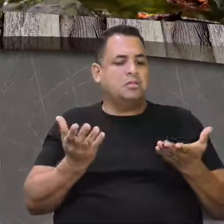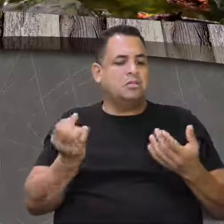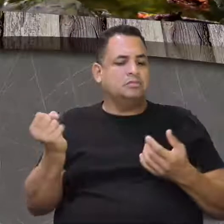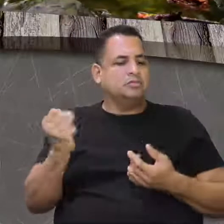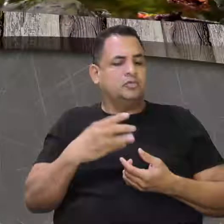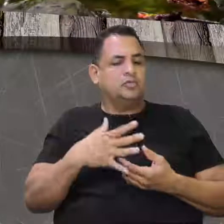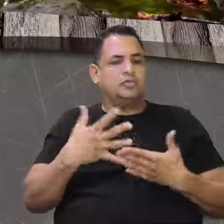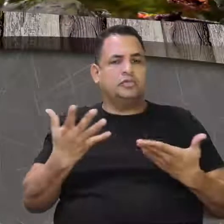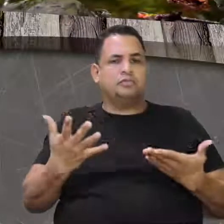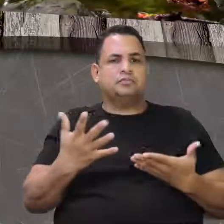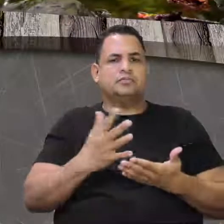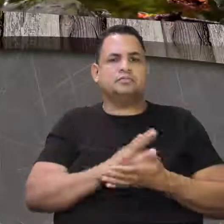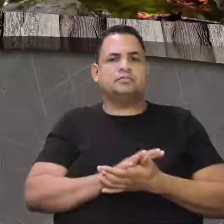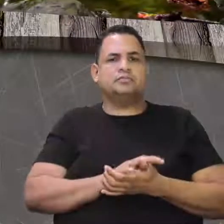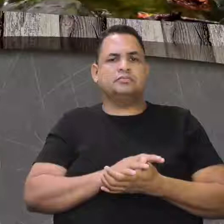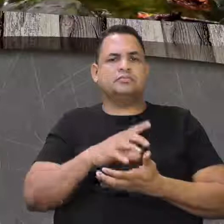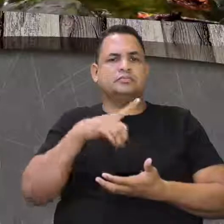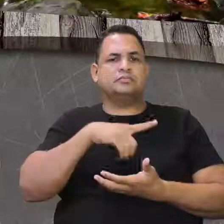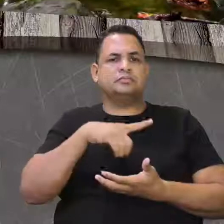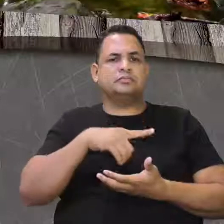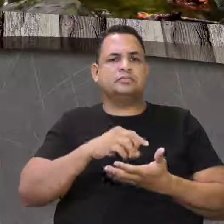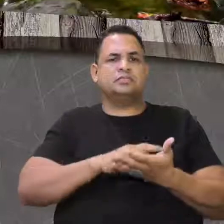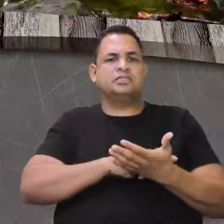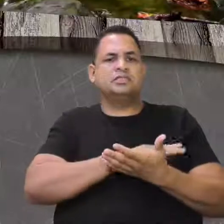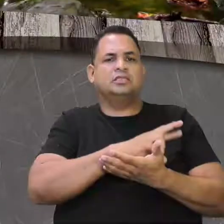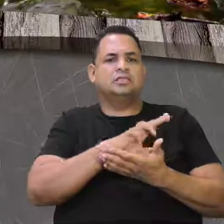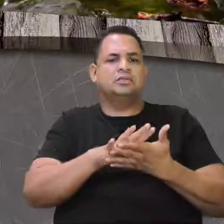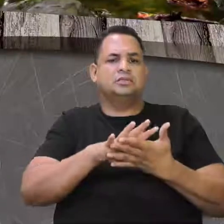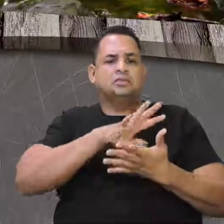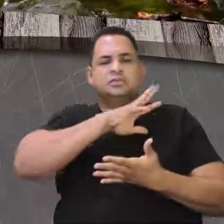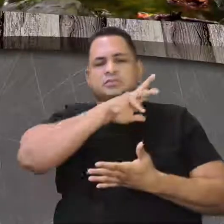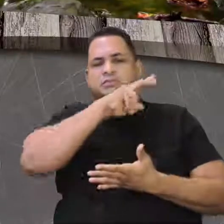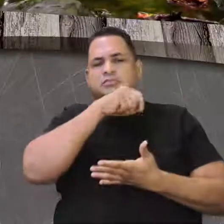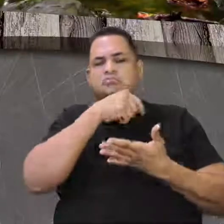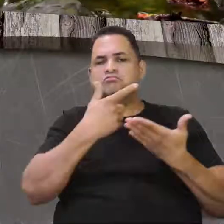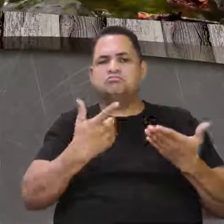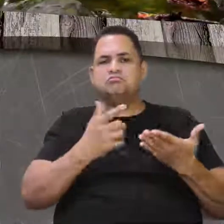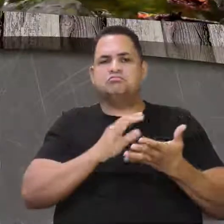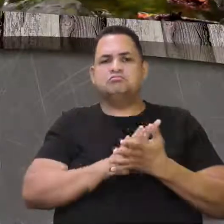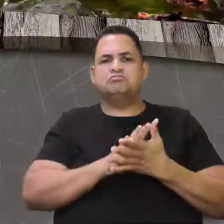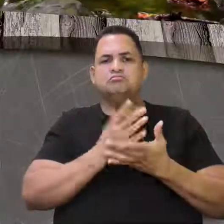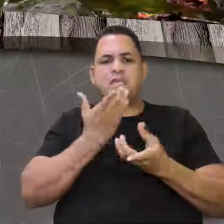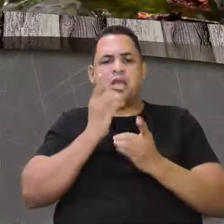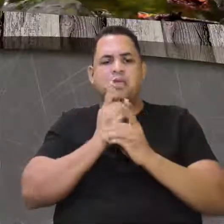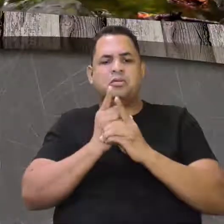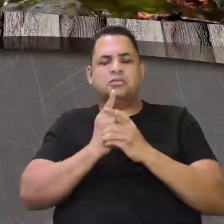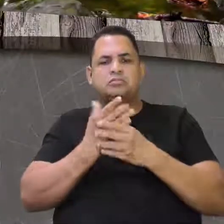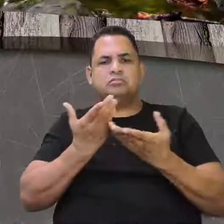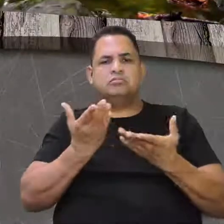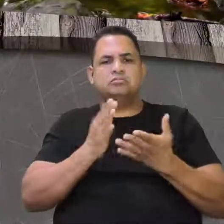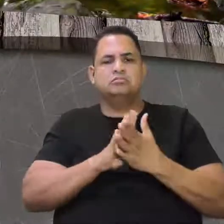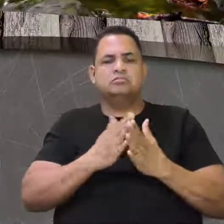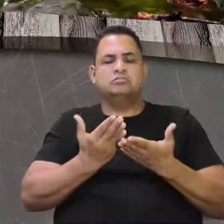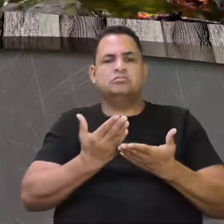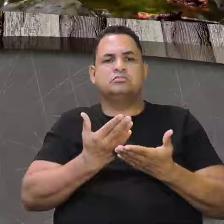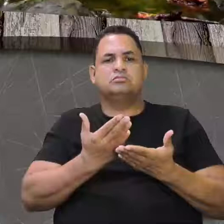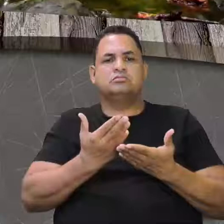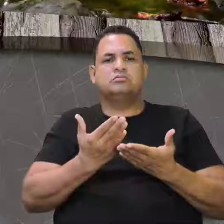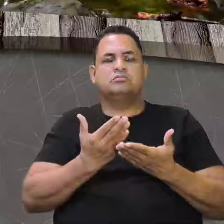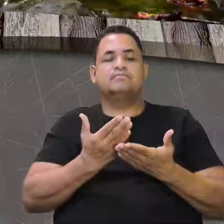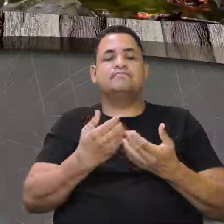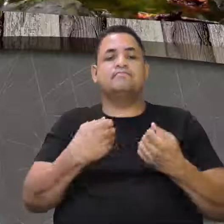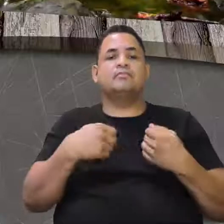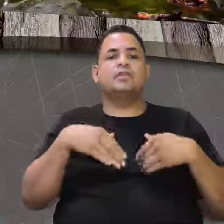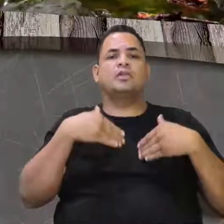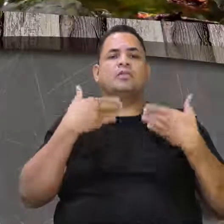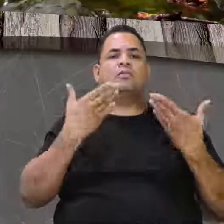Recentemente. Então, existe muito animal ainda, querido, para nós tomarmos consciência de que eles existem.